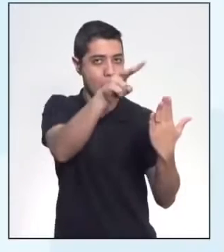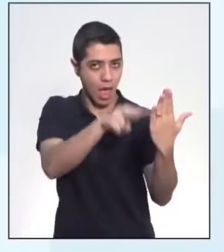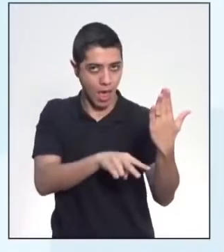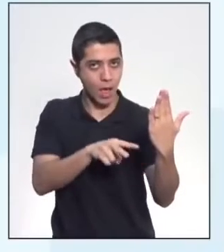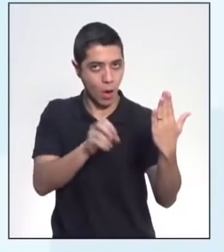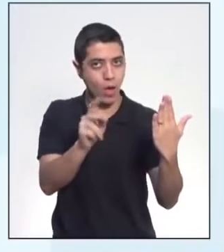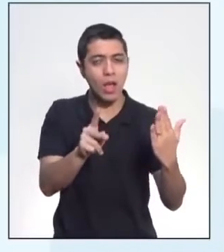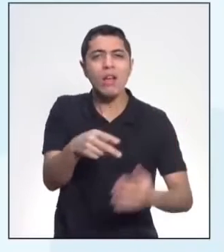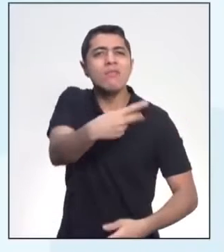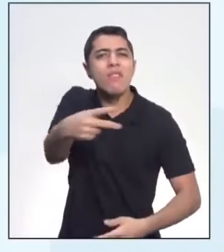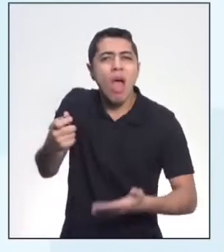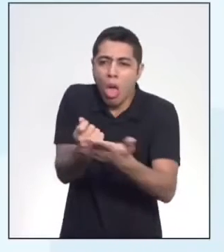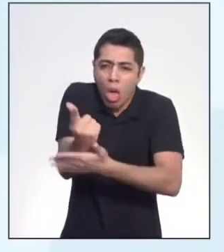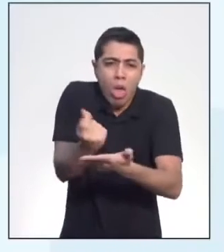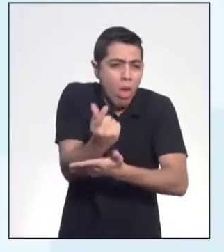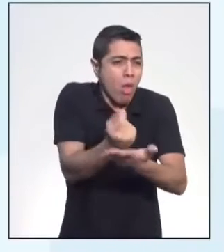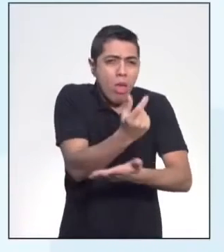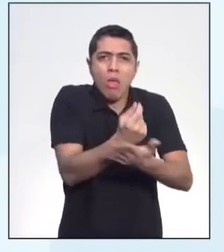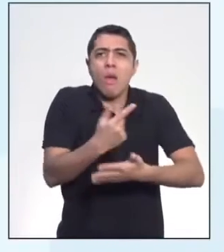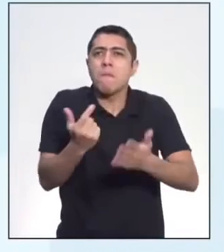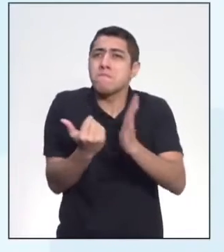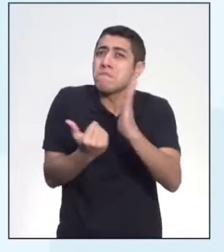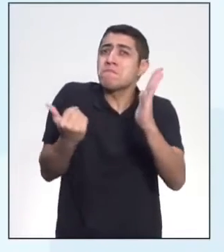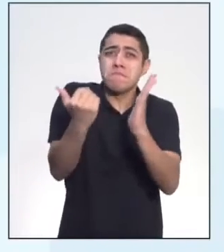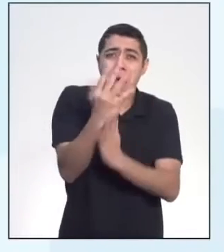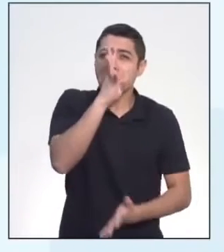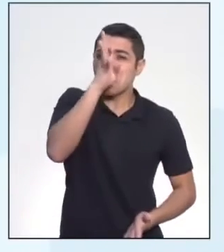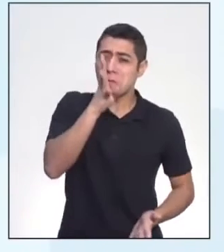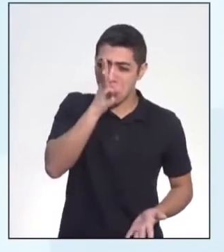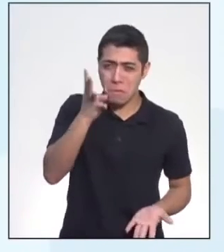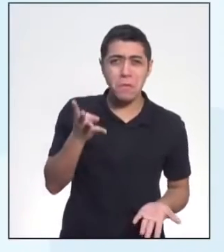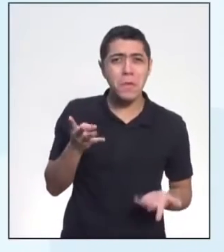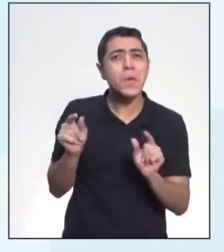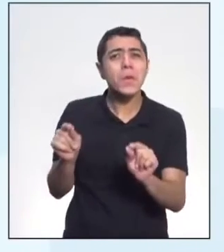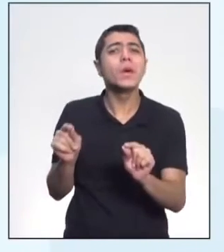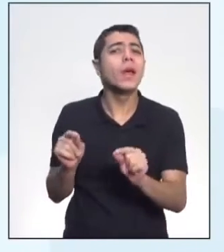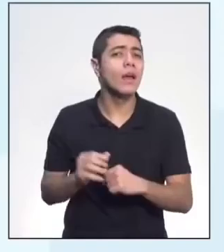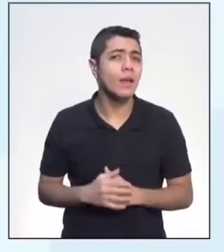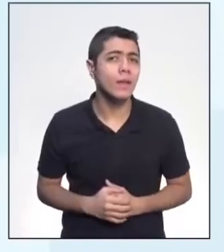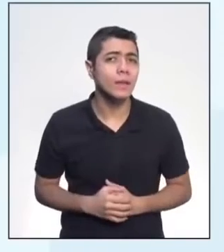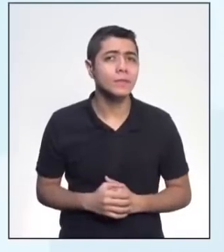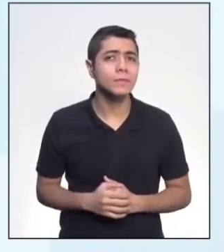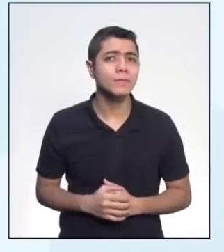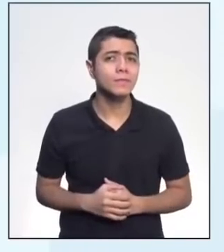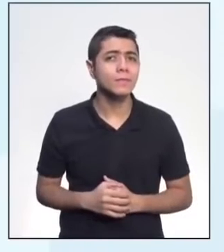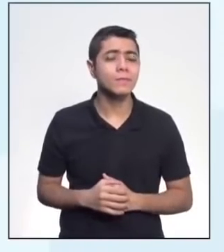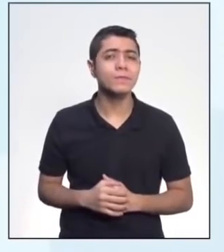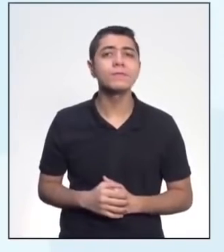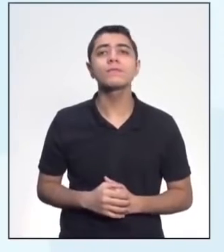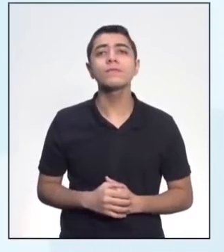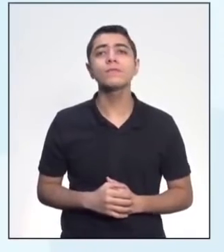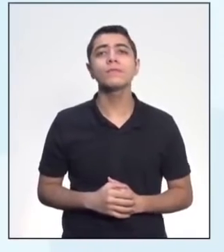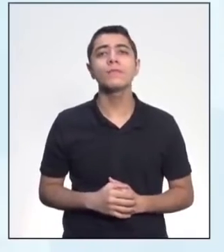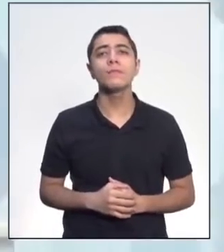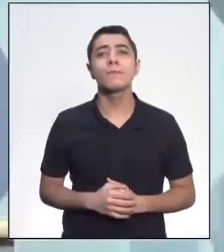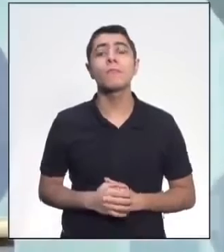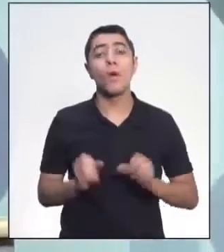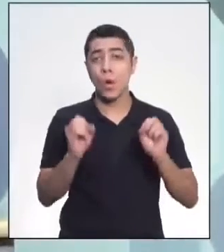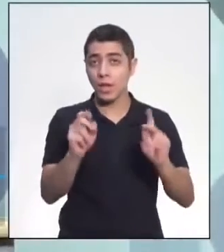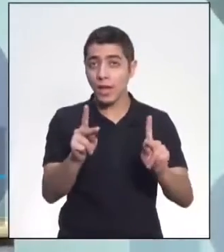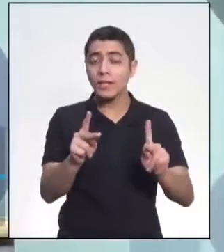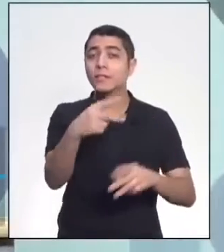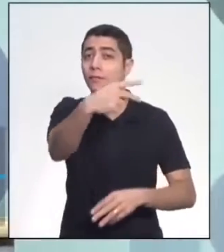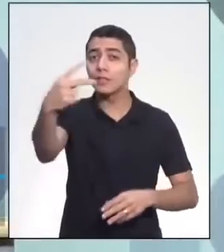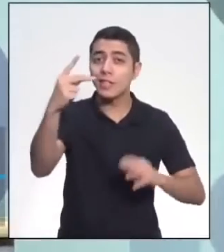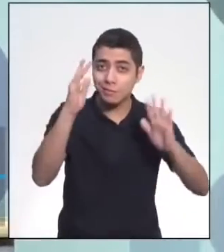consumo desenfreado? Tudo bem, Mauro? Vamos deixar essa pergunta Então, o que engatilhada? podemos considerar como consumismo desenfreado? Depois a gente pensa a respeito, né? Sim, Vamos sim. Gente, fazer vai a